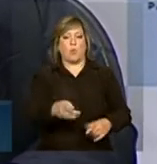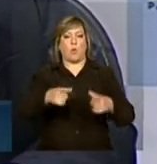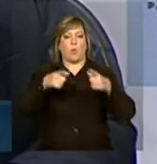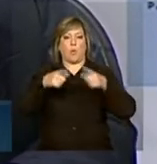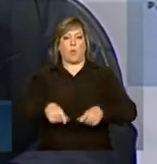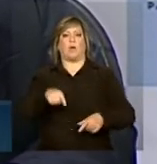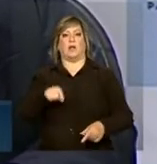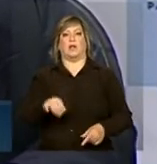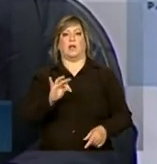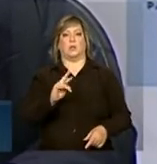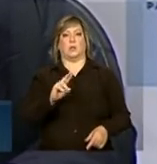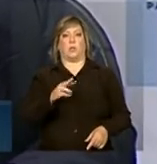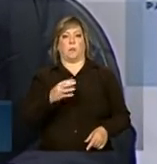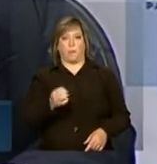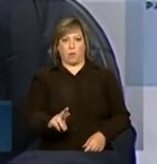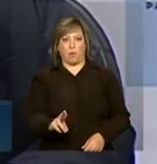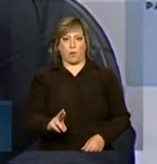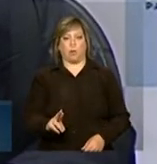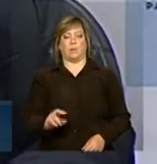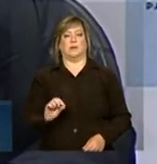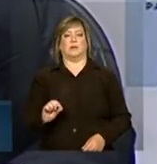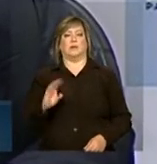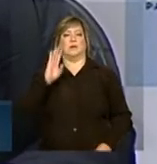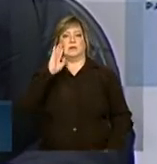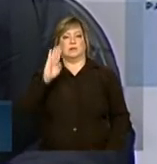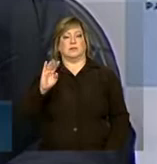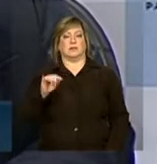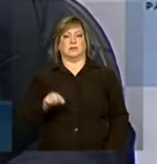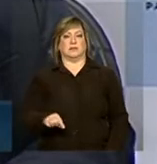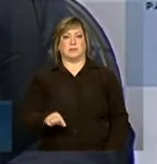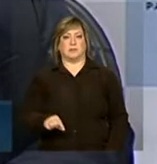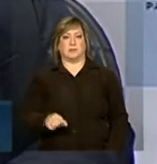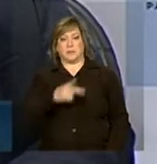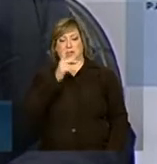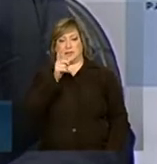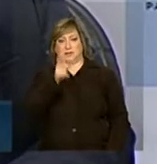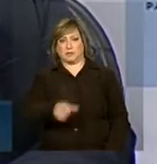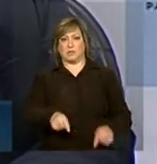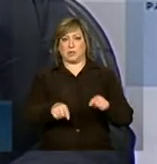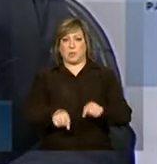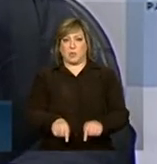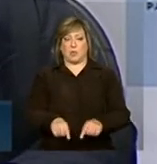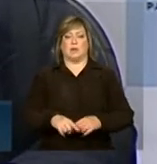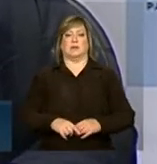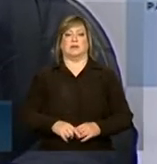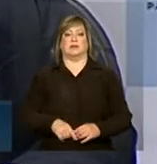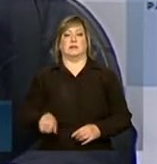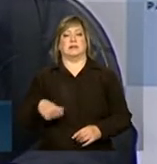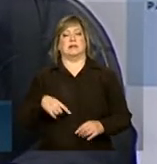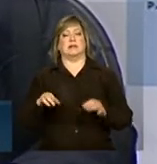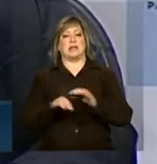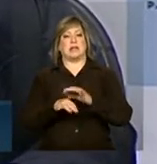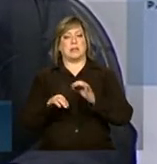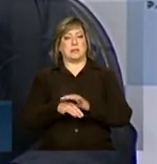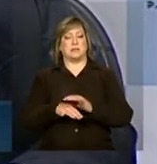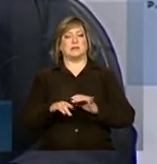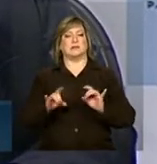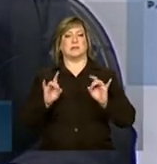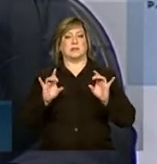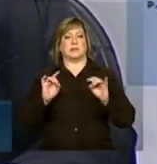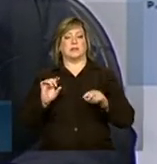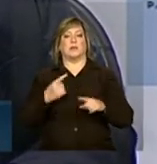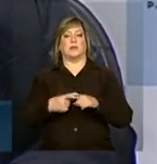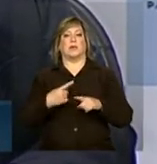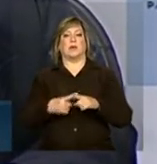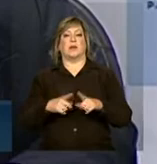localizada, né, do ponto de vista do paciente, ou seja, ela traz mais benefícios por ter